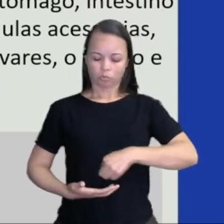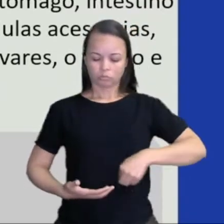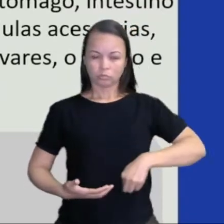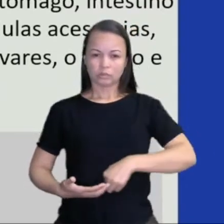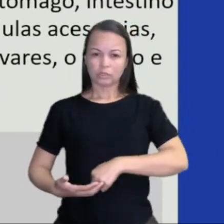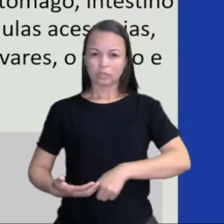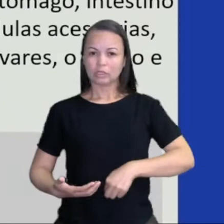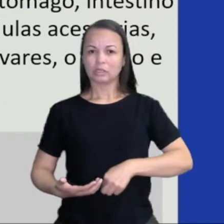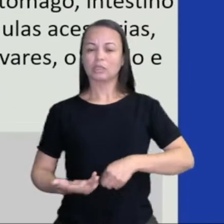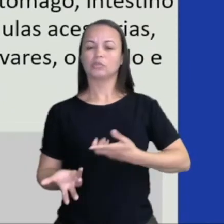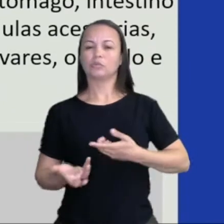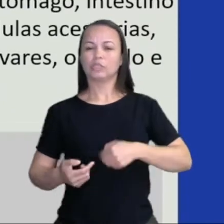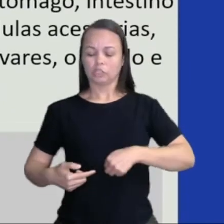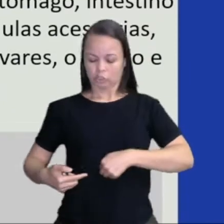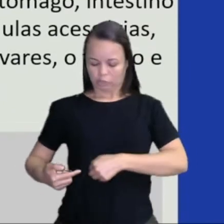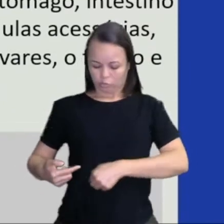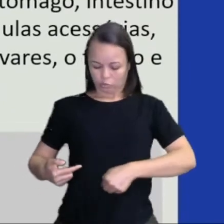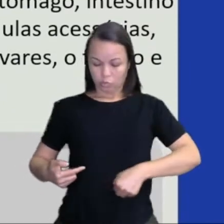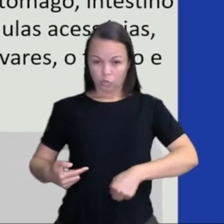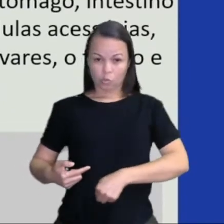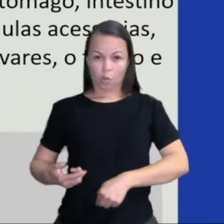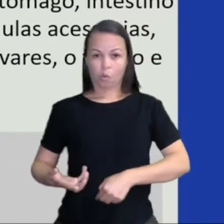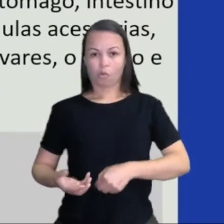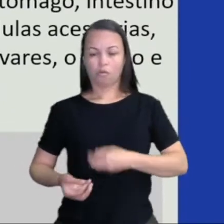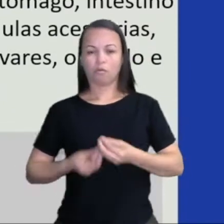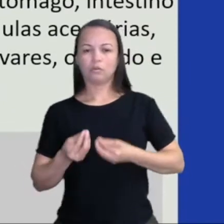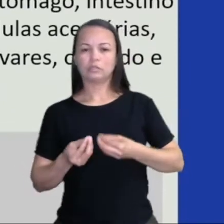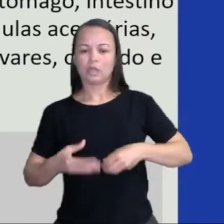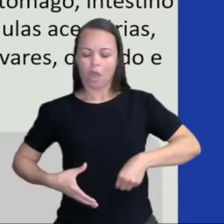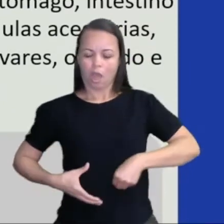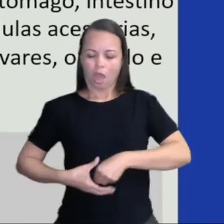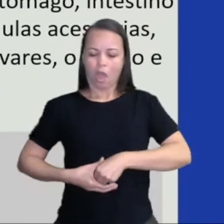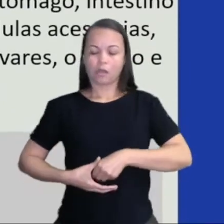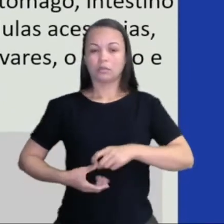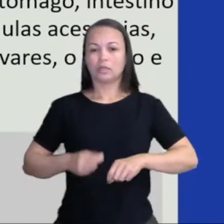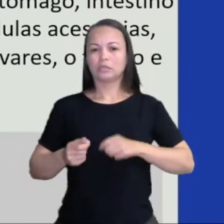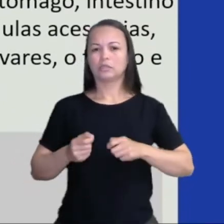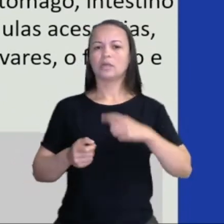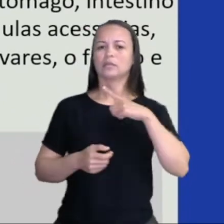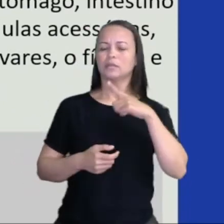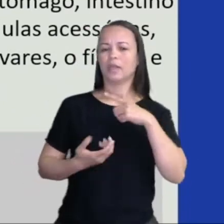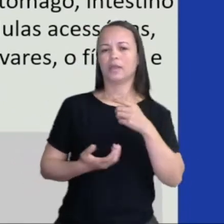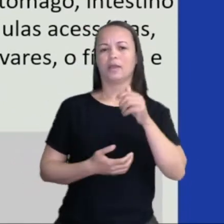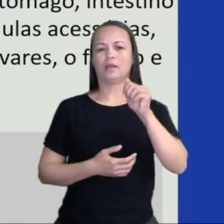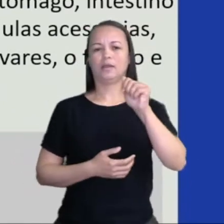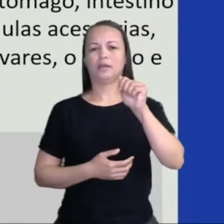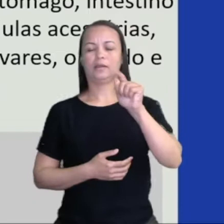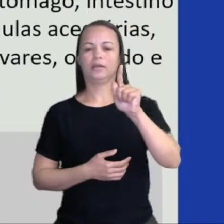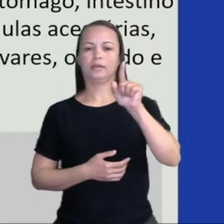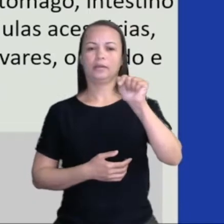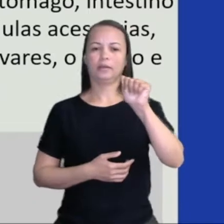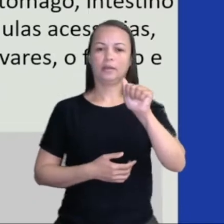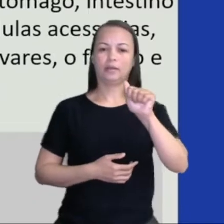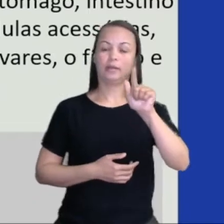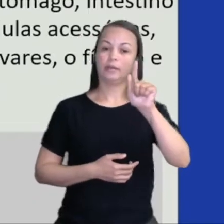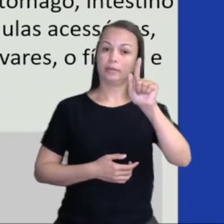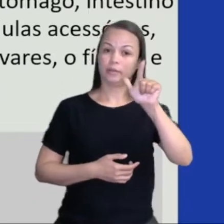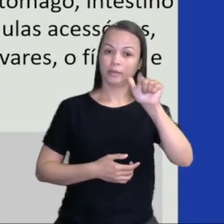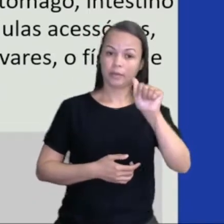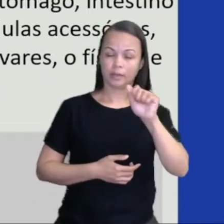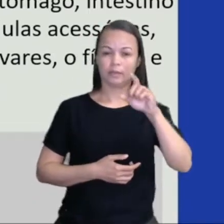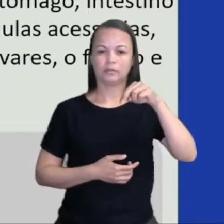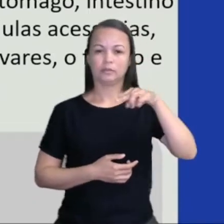intestino delgado, intestino grosso. Associado a esses órgãos, temos as glândulas acessórias, também chamadas de